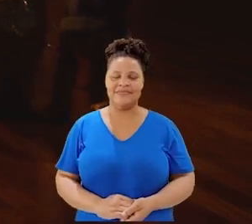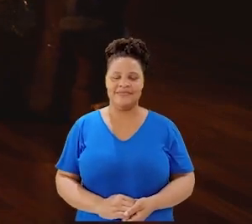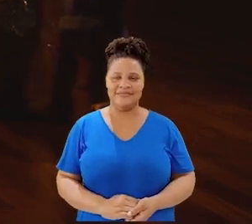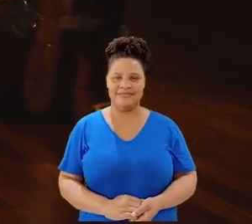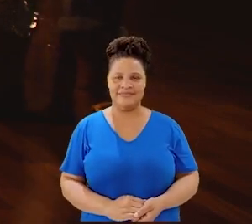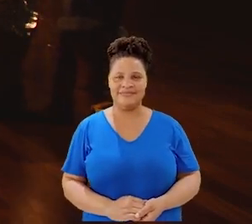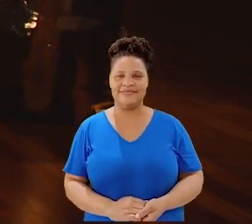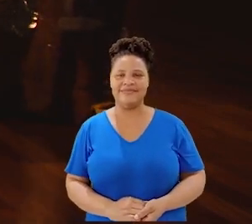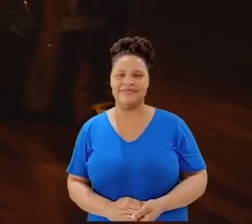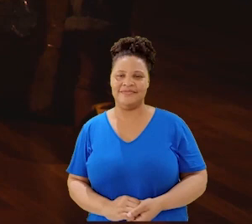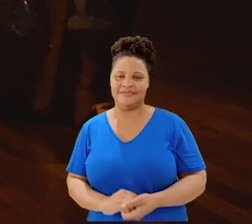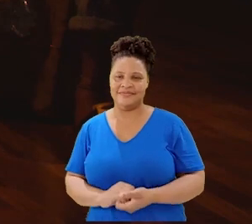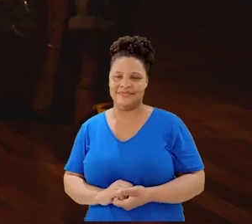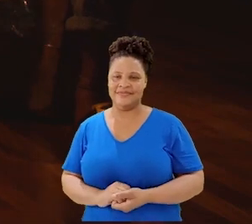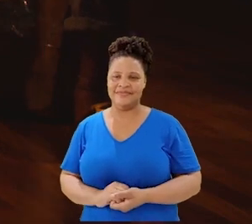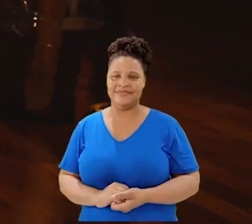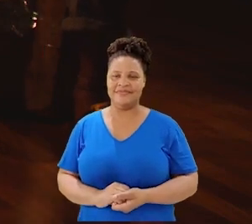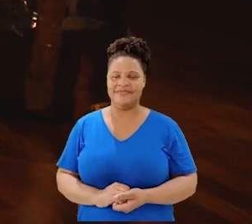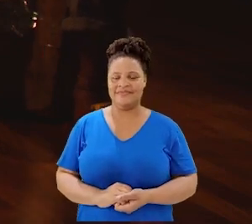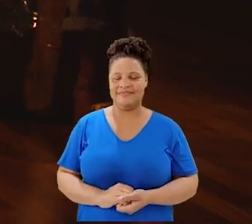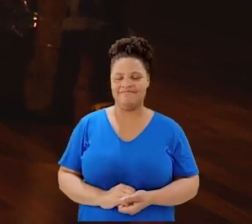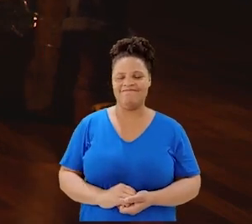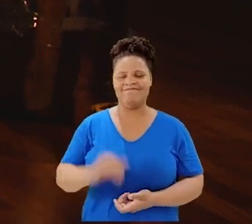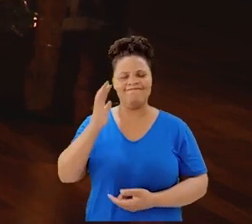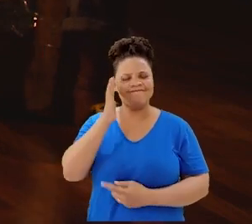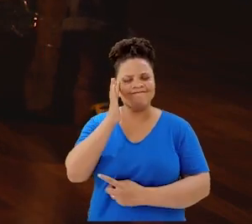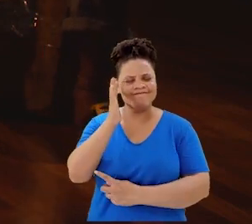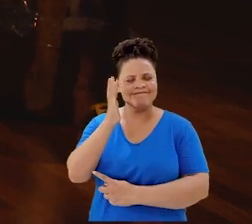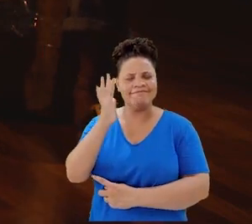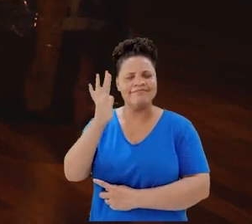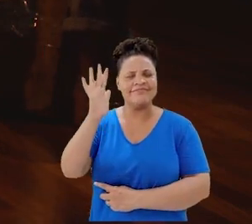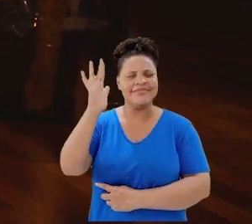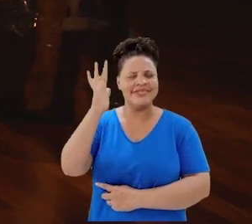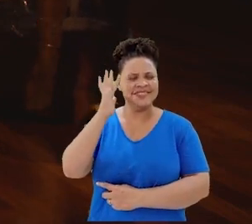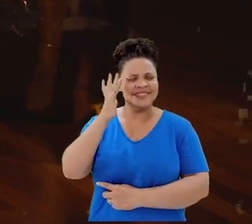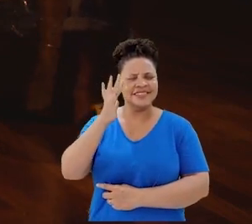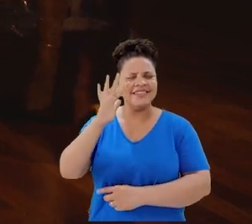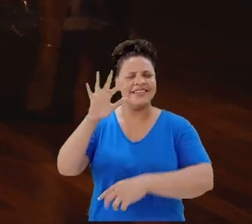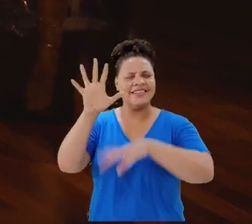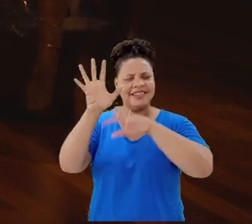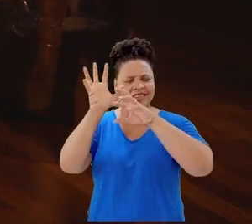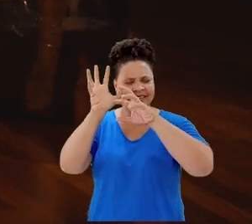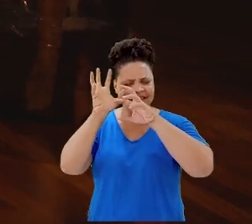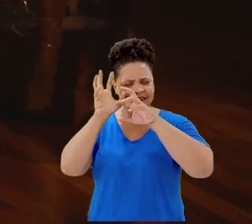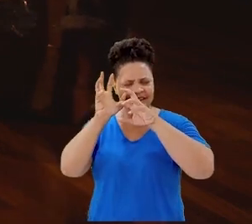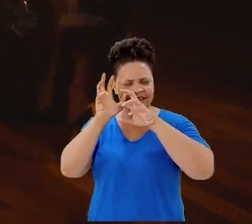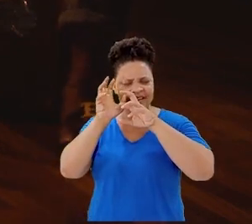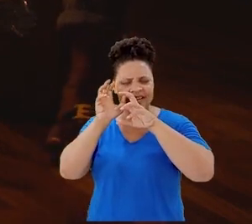Quero dormir nas costas.